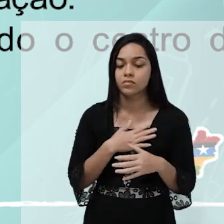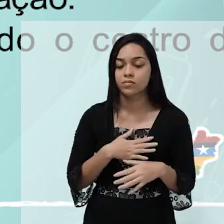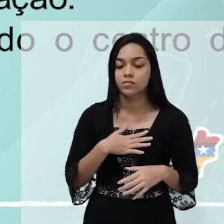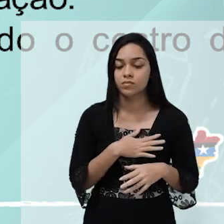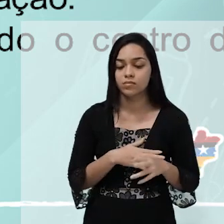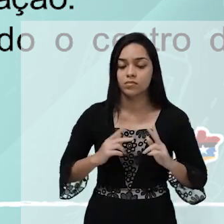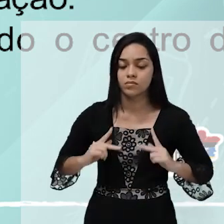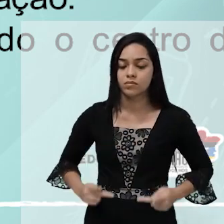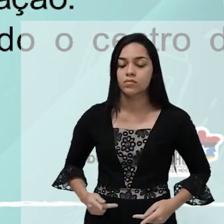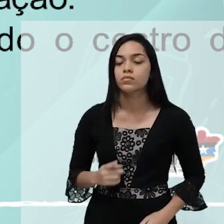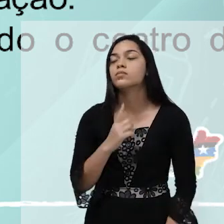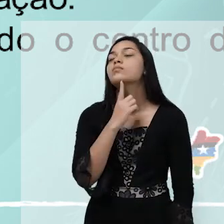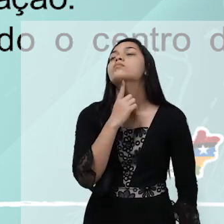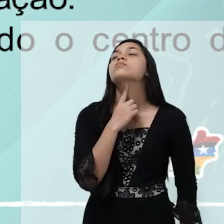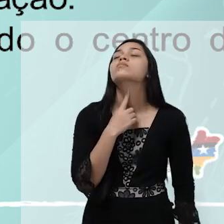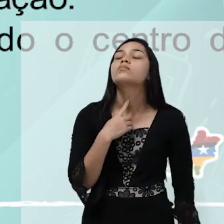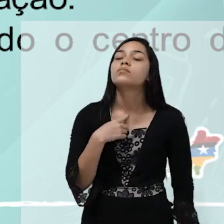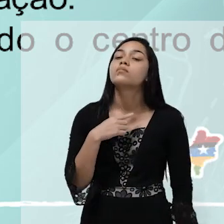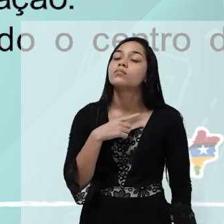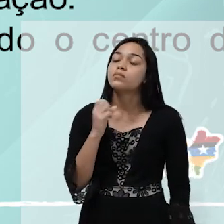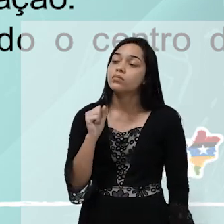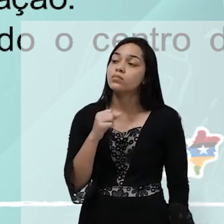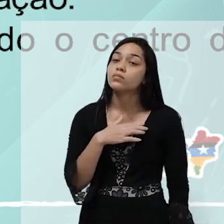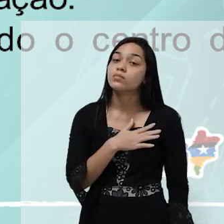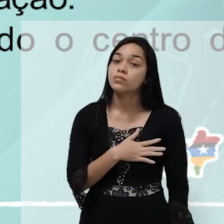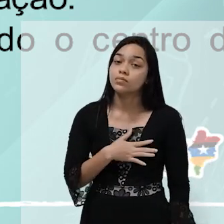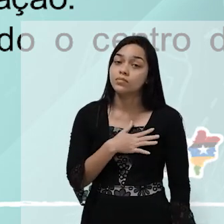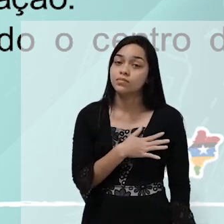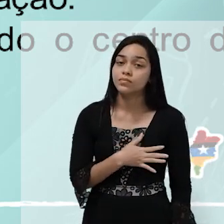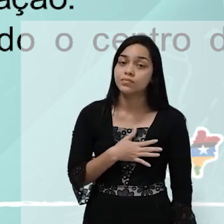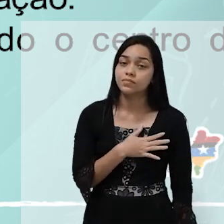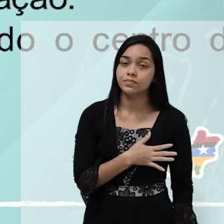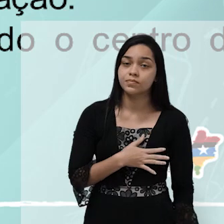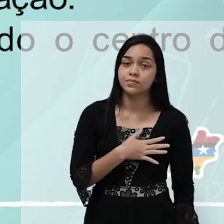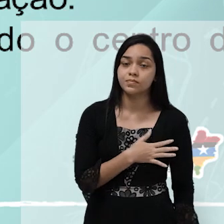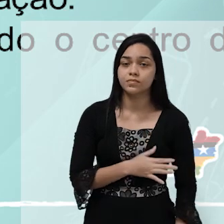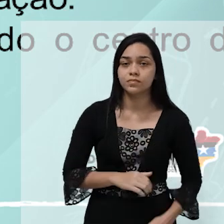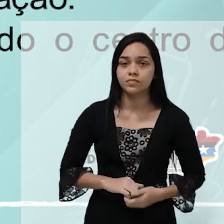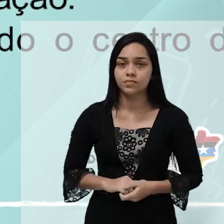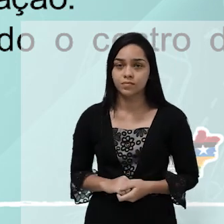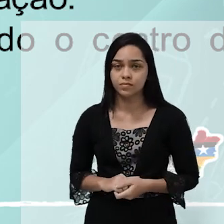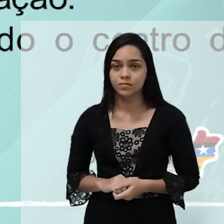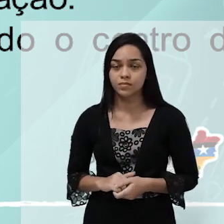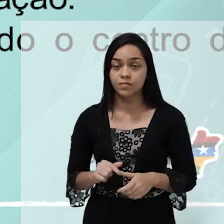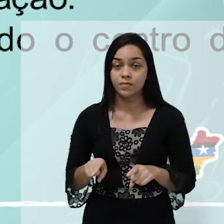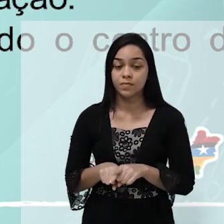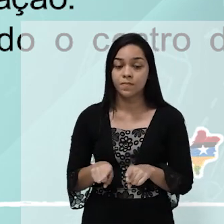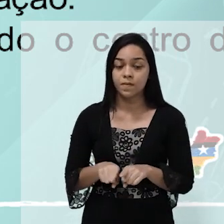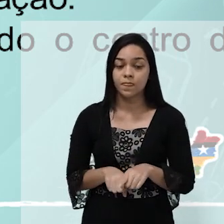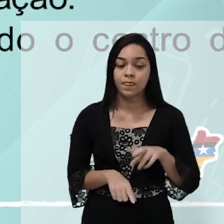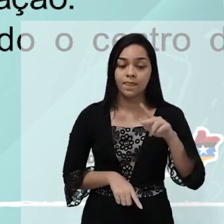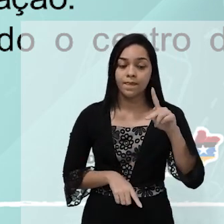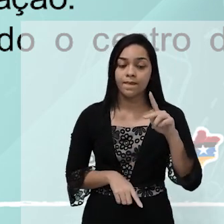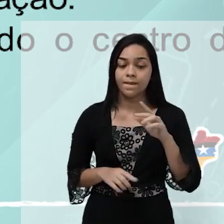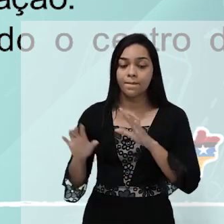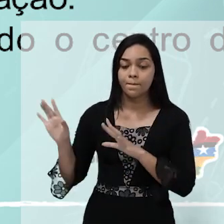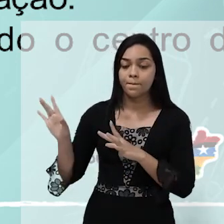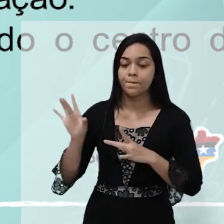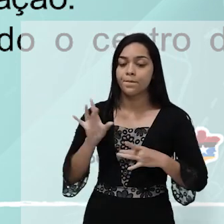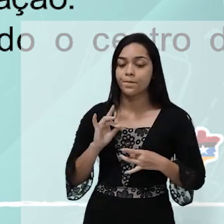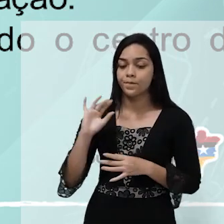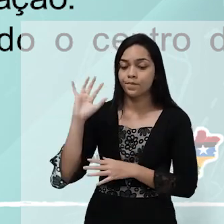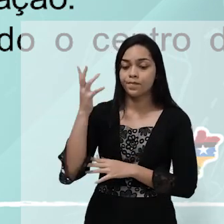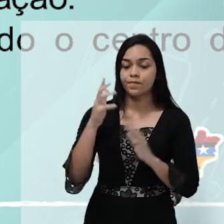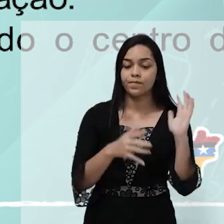desejos humanos, eles buscam prazer, satisfação. A personificação, elementos da